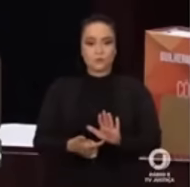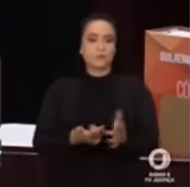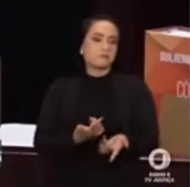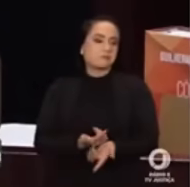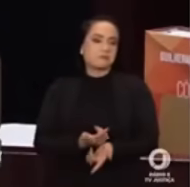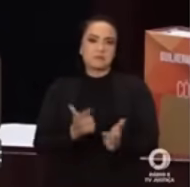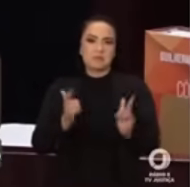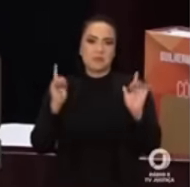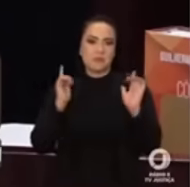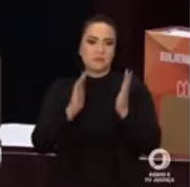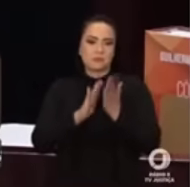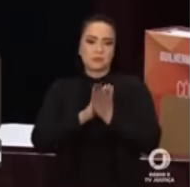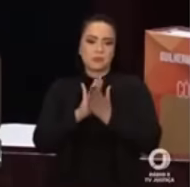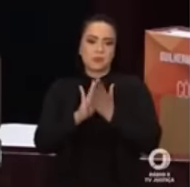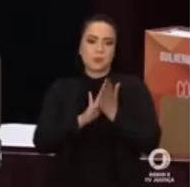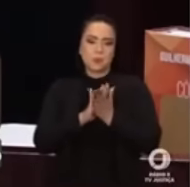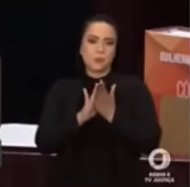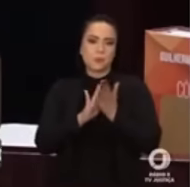nenhum